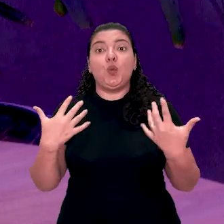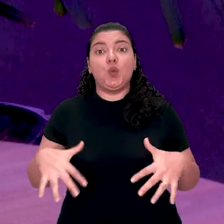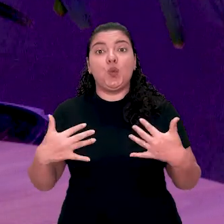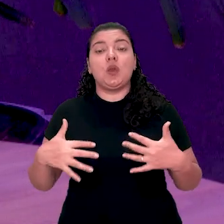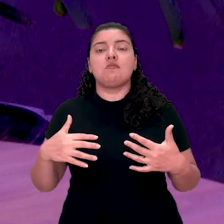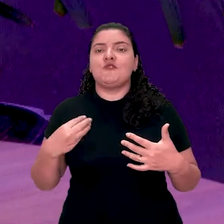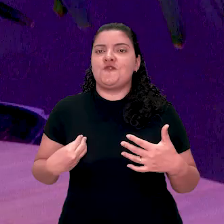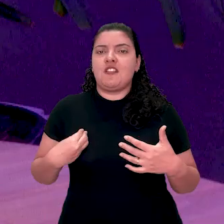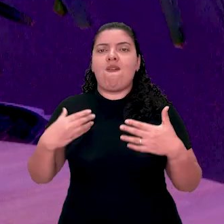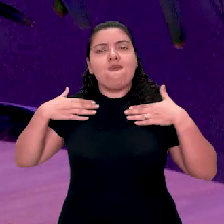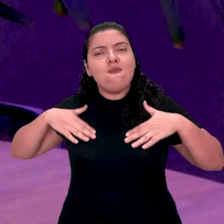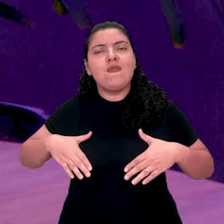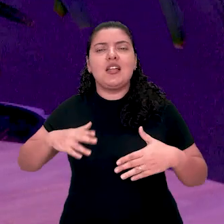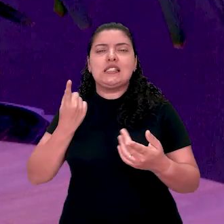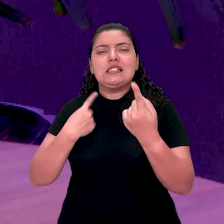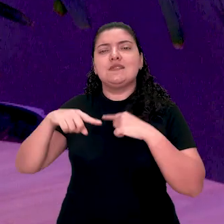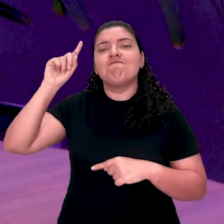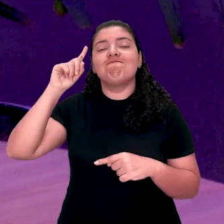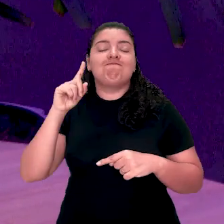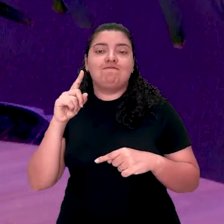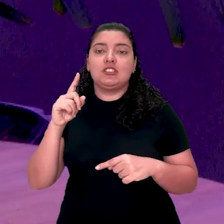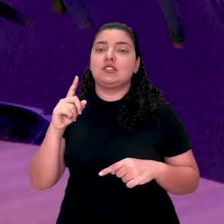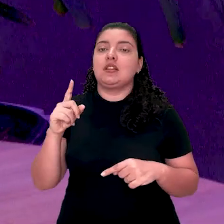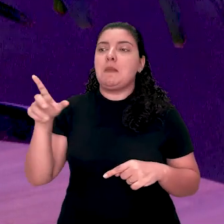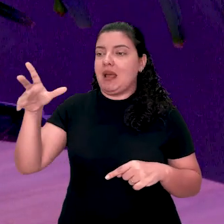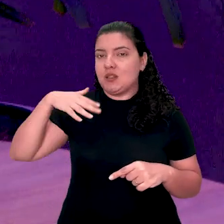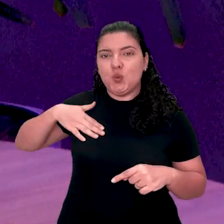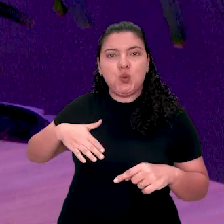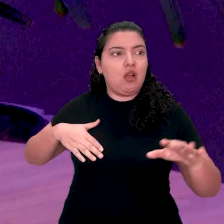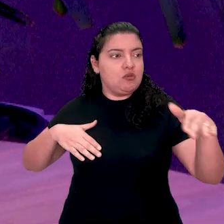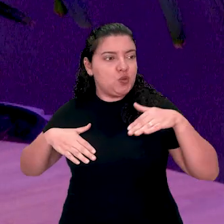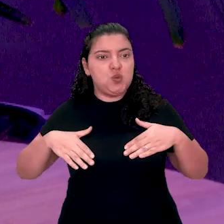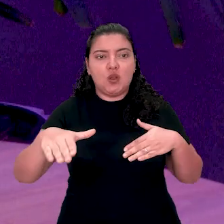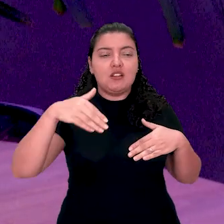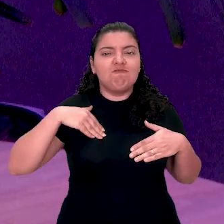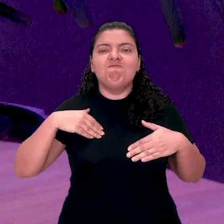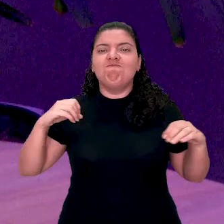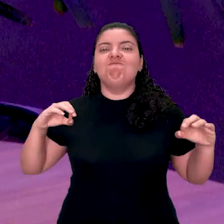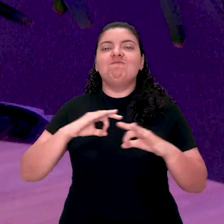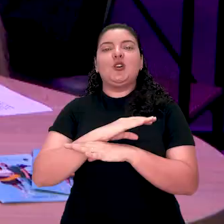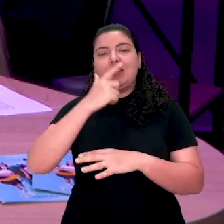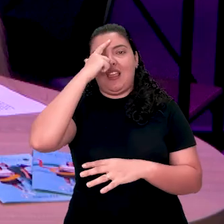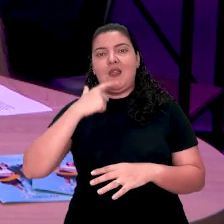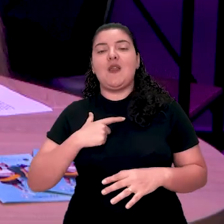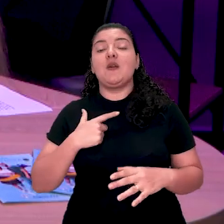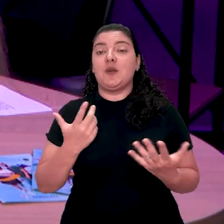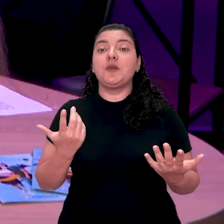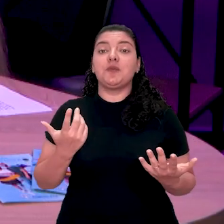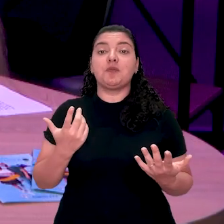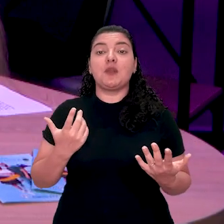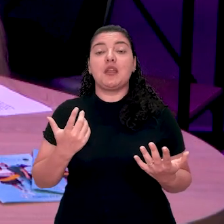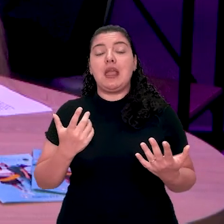de chave, mas que cada virada dessa, ela foi muito importante para me compor enquanto pessoa. Eu não te digo nem